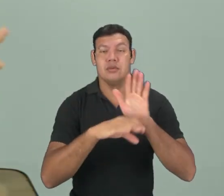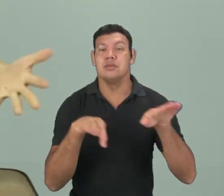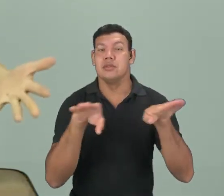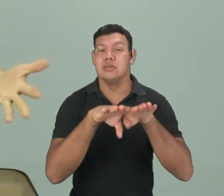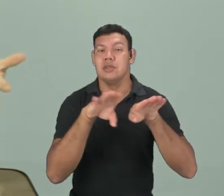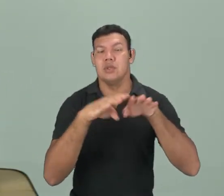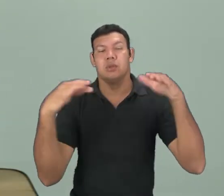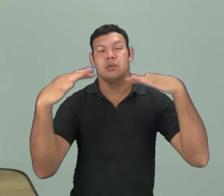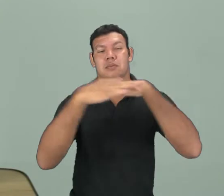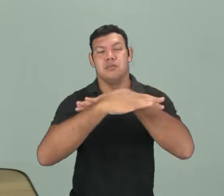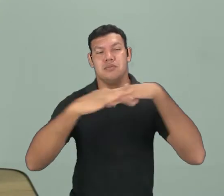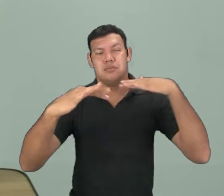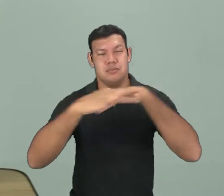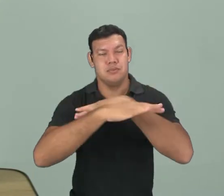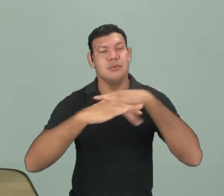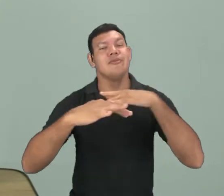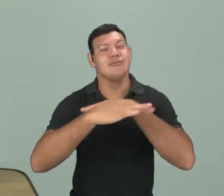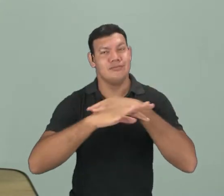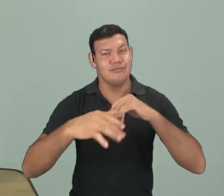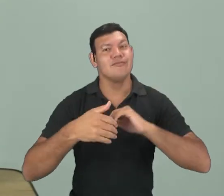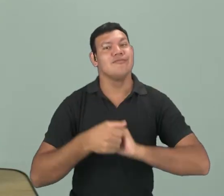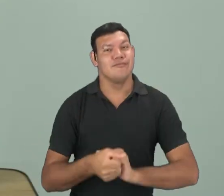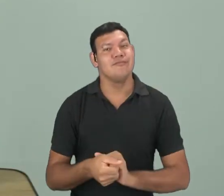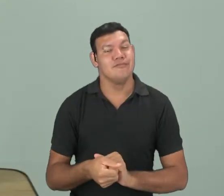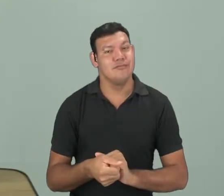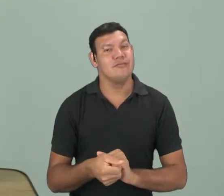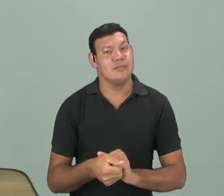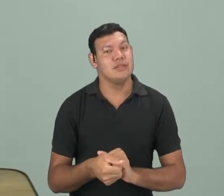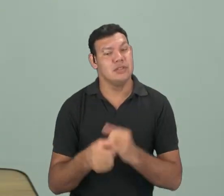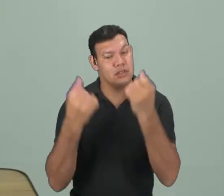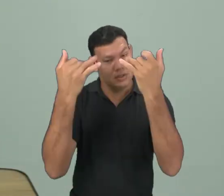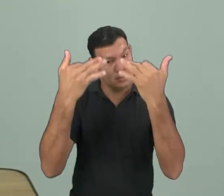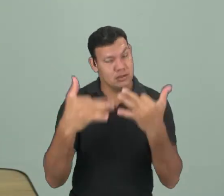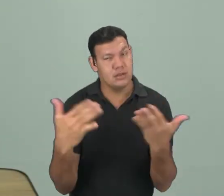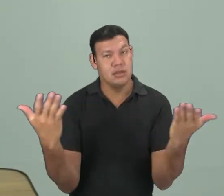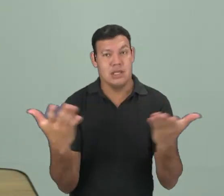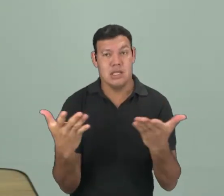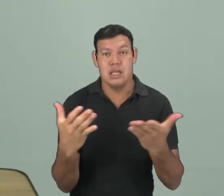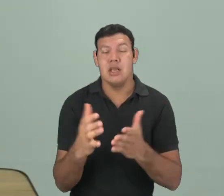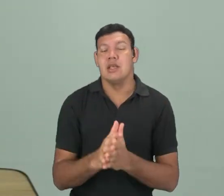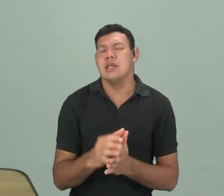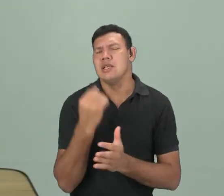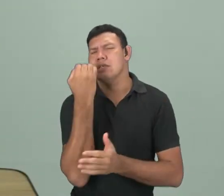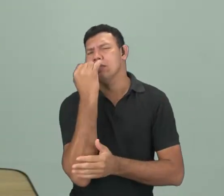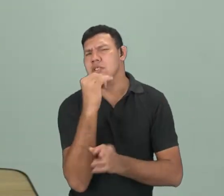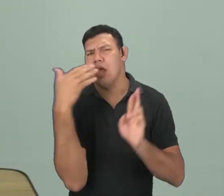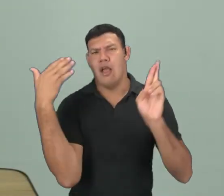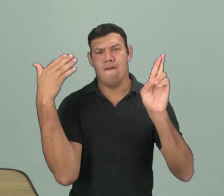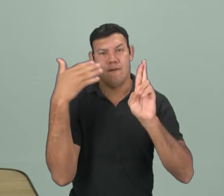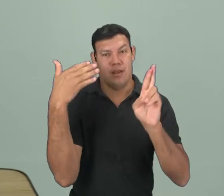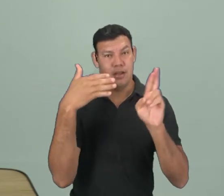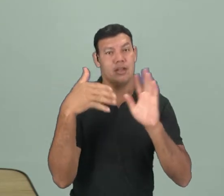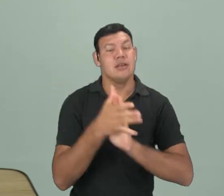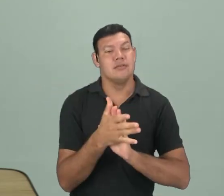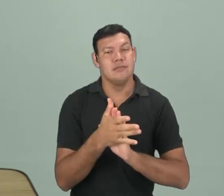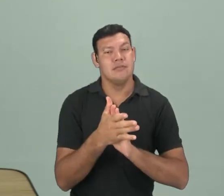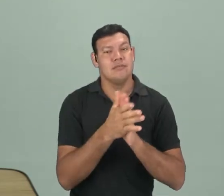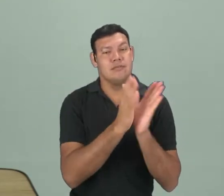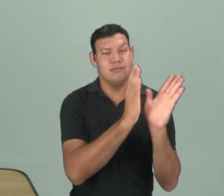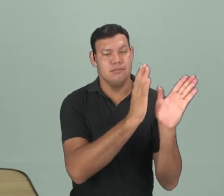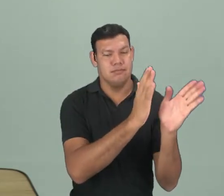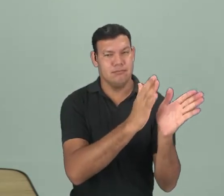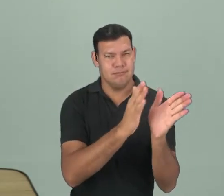essa urbanização, como eu me referi agora. Quando eu falo sobre urbanização, eu estou me referindo à questão do